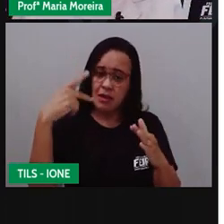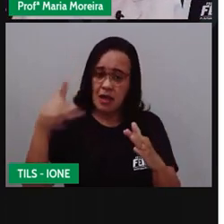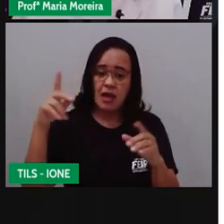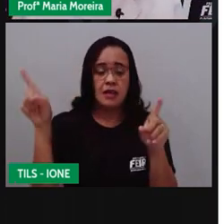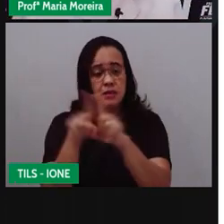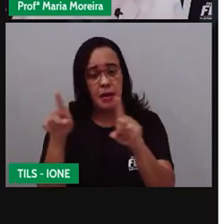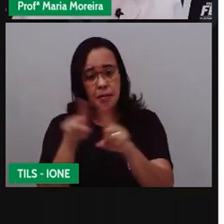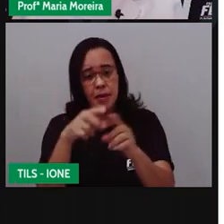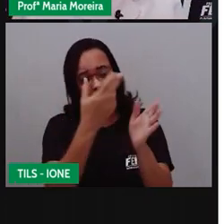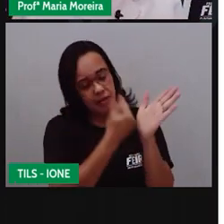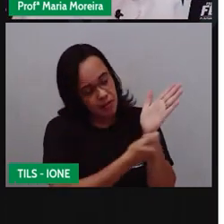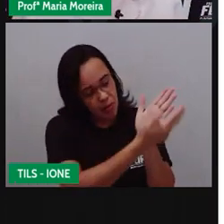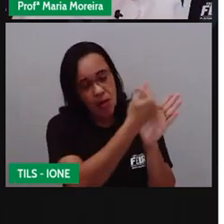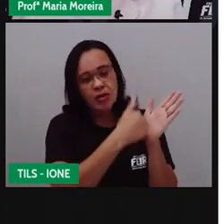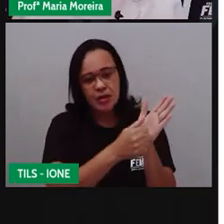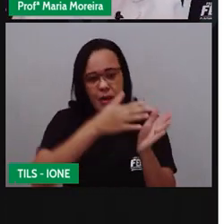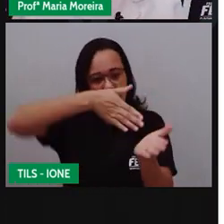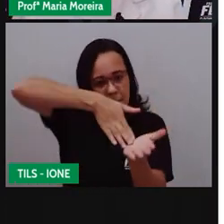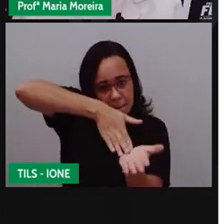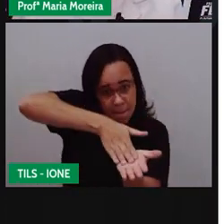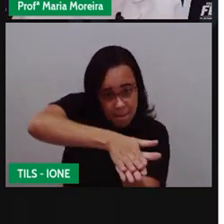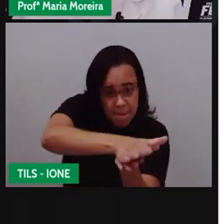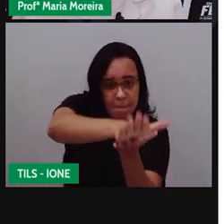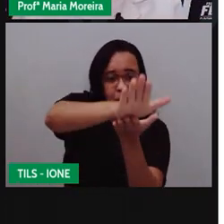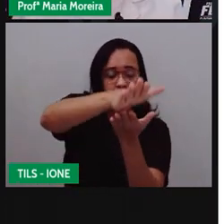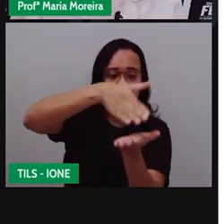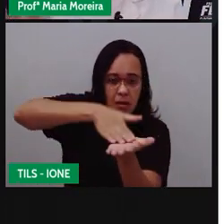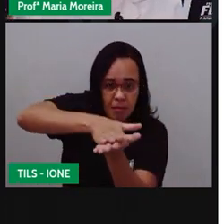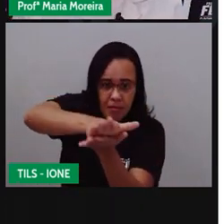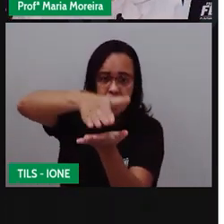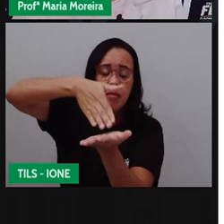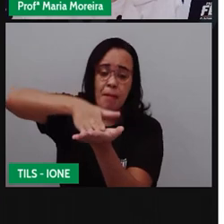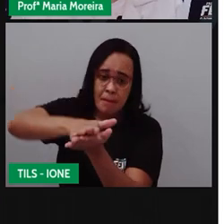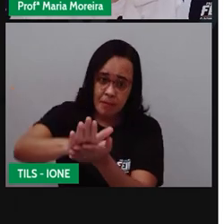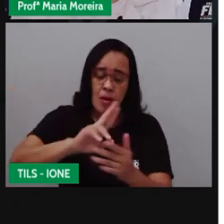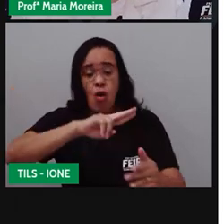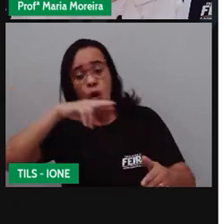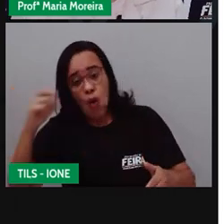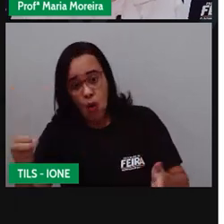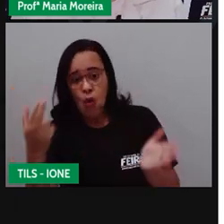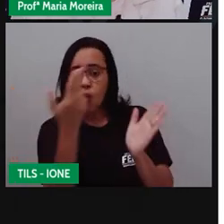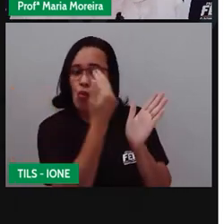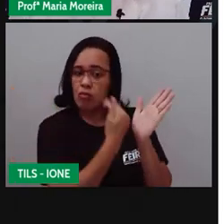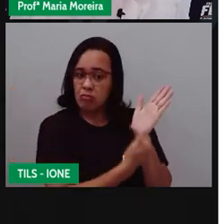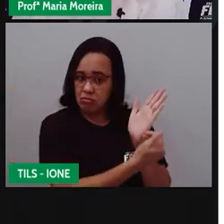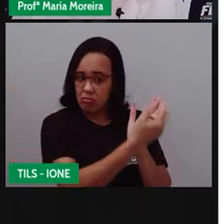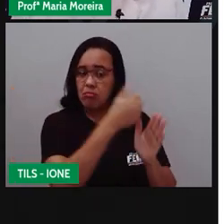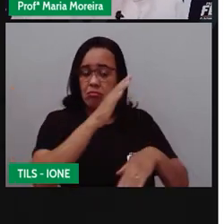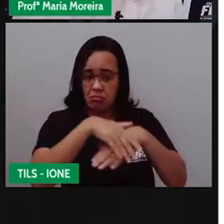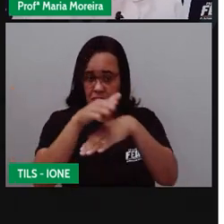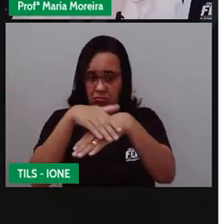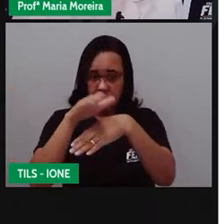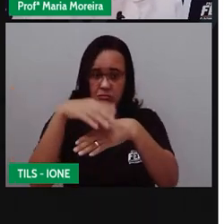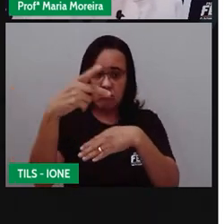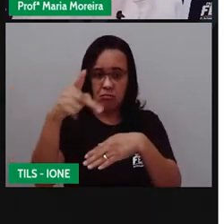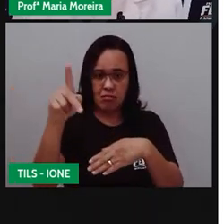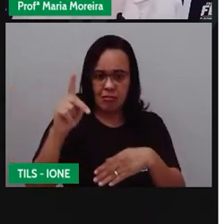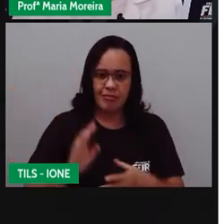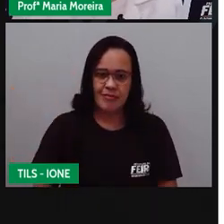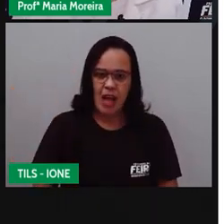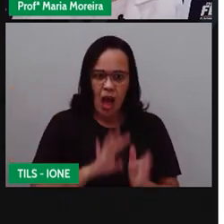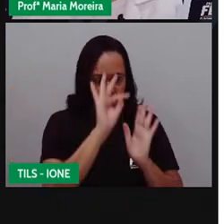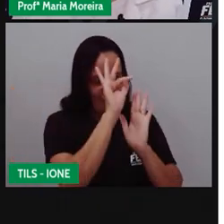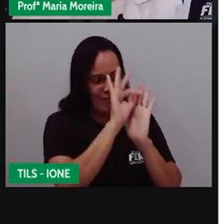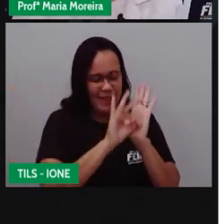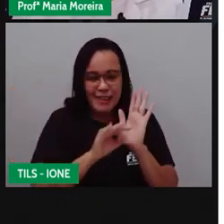como imprimir foto para fazer a impressão da foto. O que eu posso fazer? Desenhar, não é isso? Então, isso vai